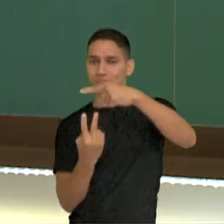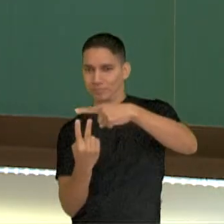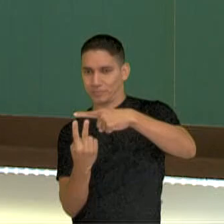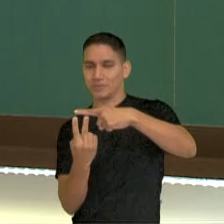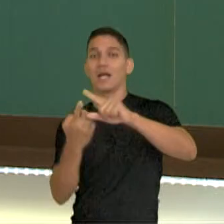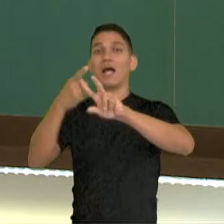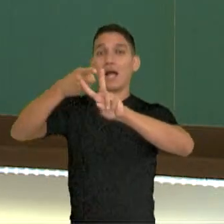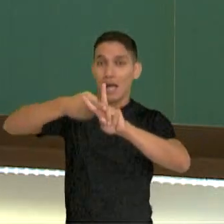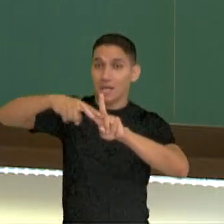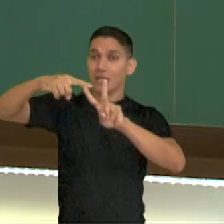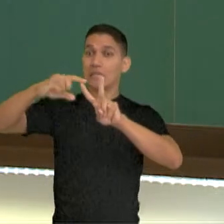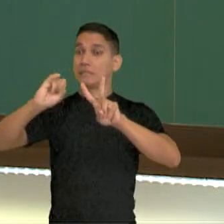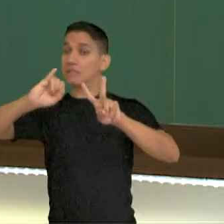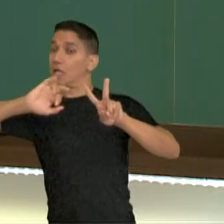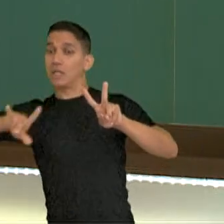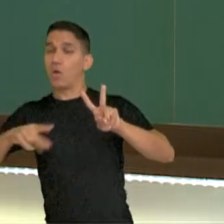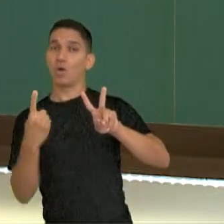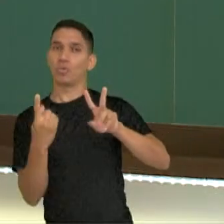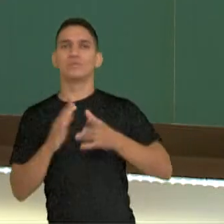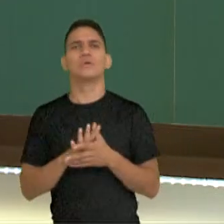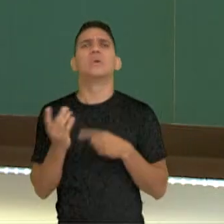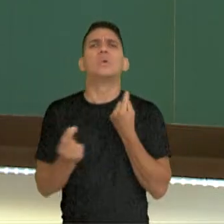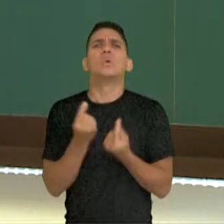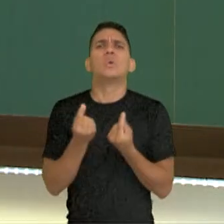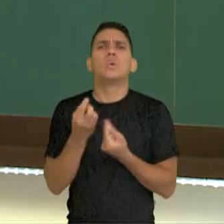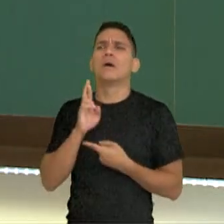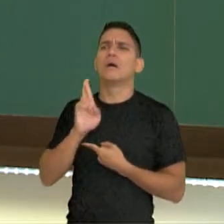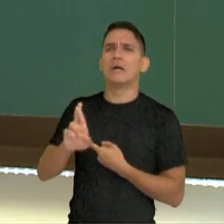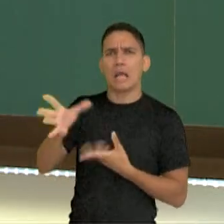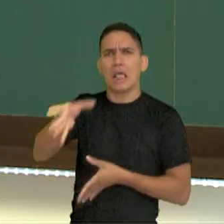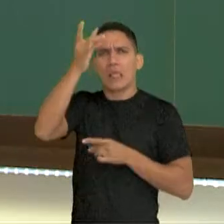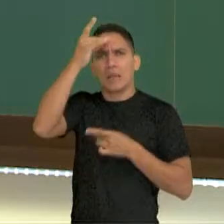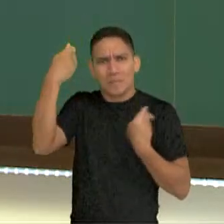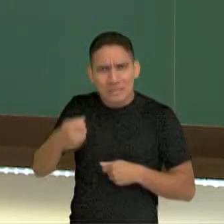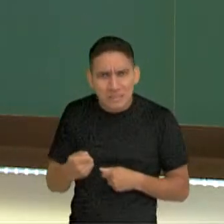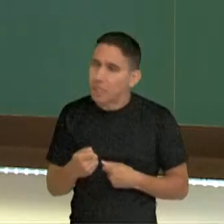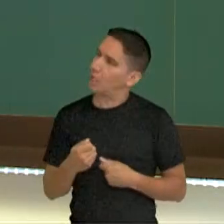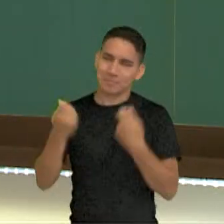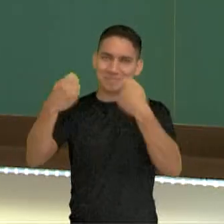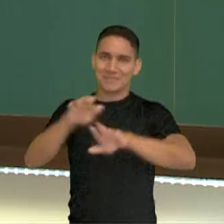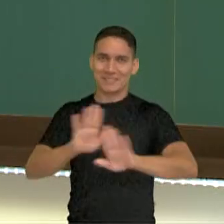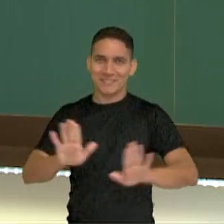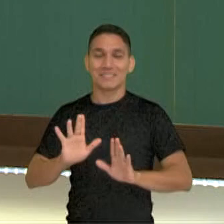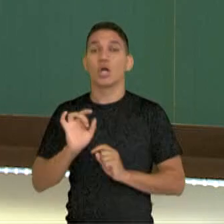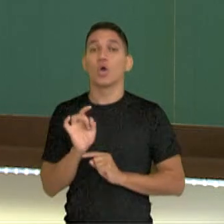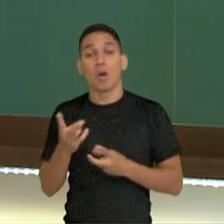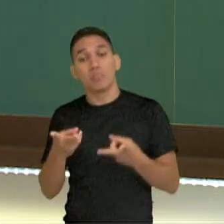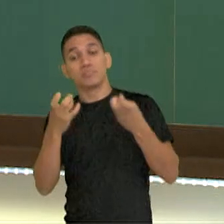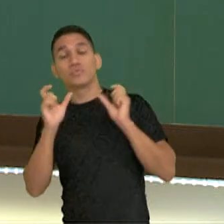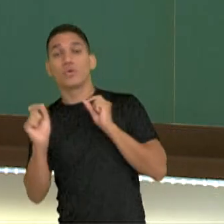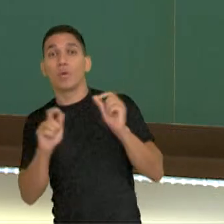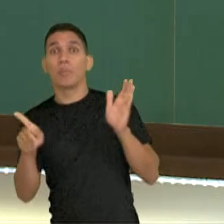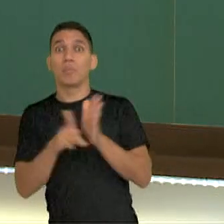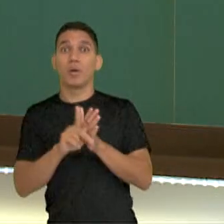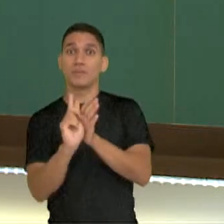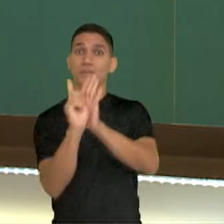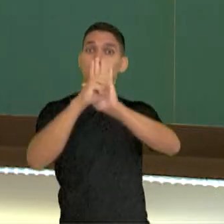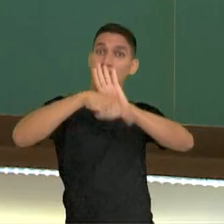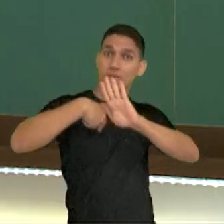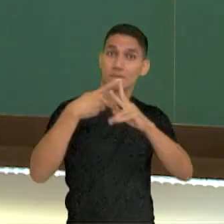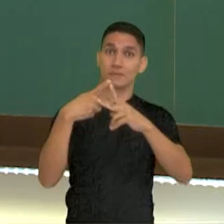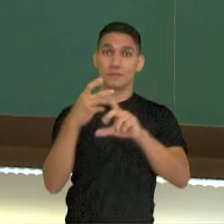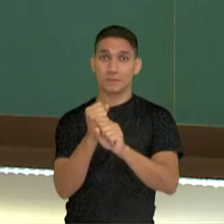raiz em quem não é 1. E o resto, tem que decorar? Não, o resto você não vai decorar. O resto você vai olhar na